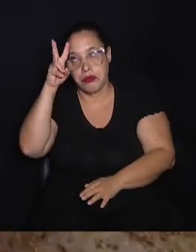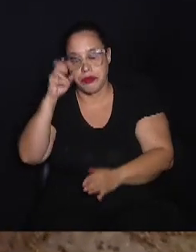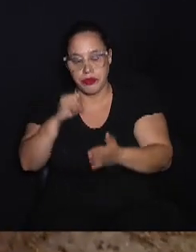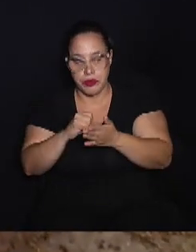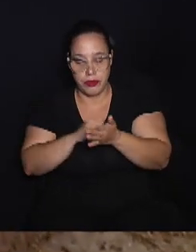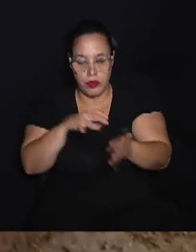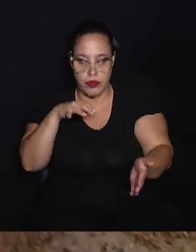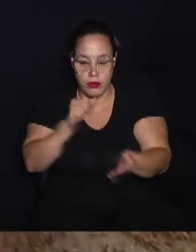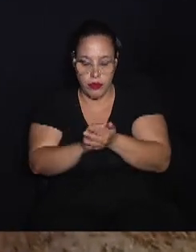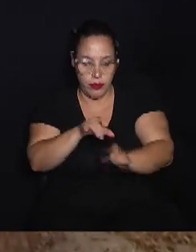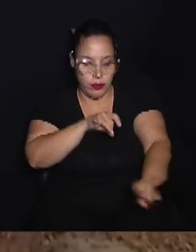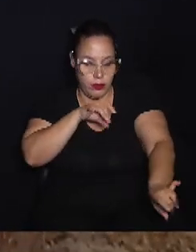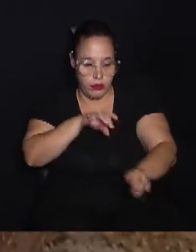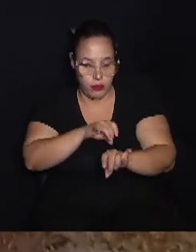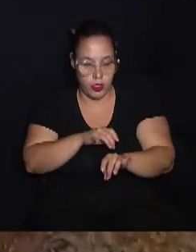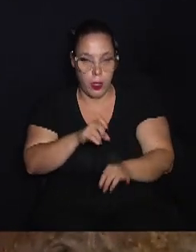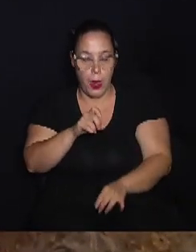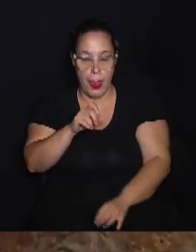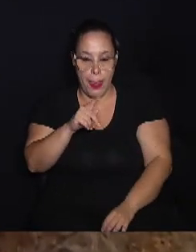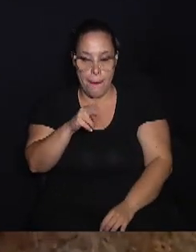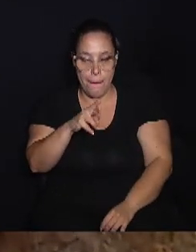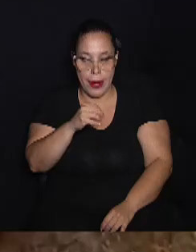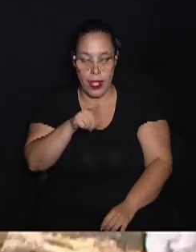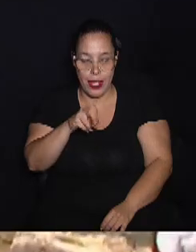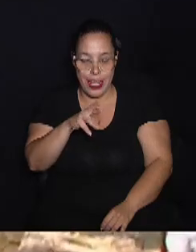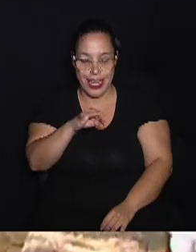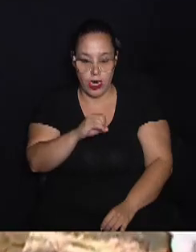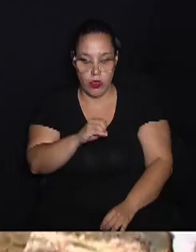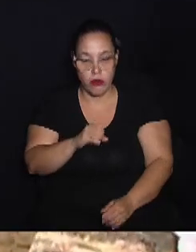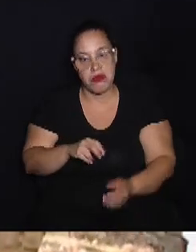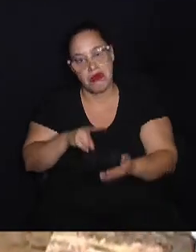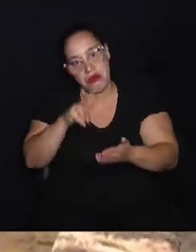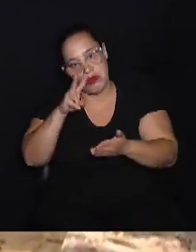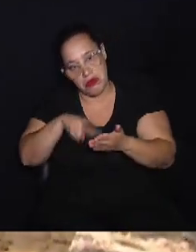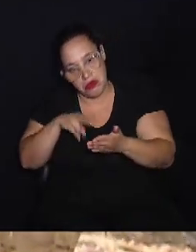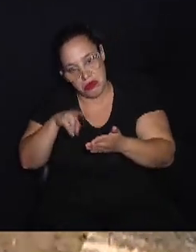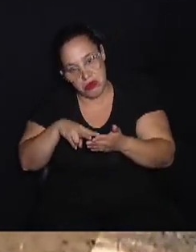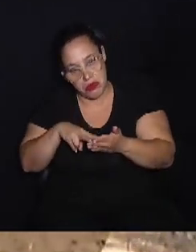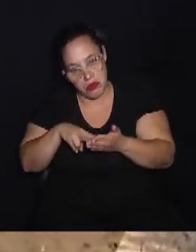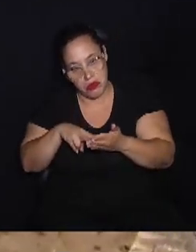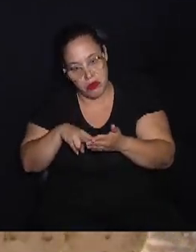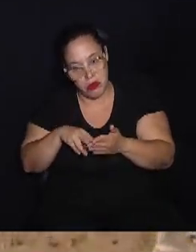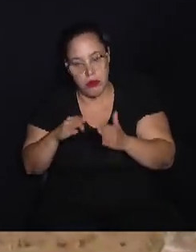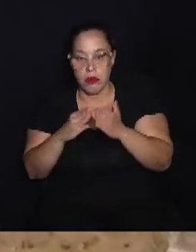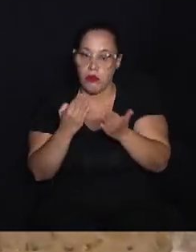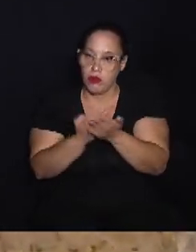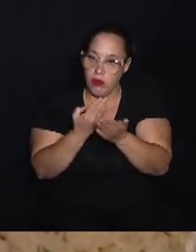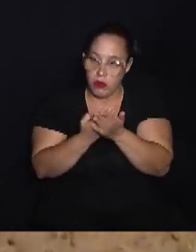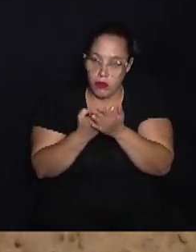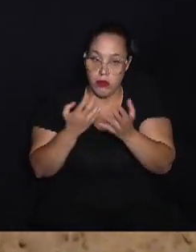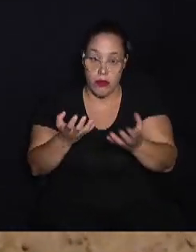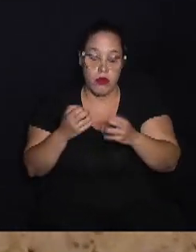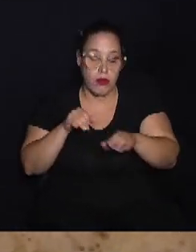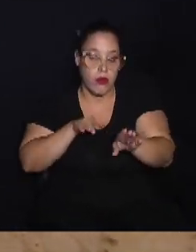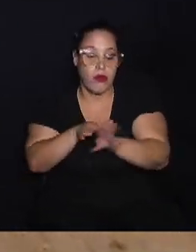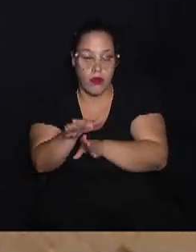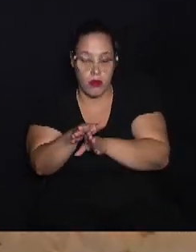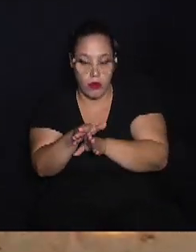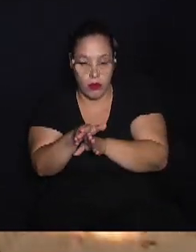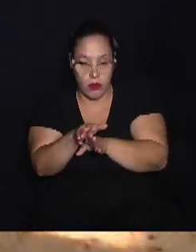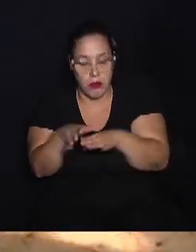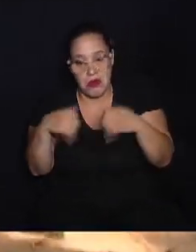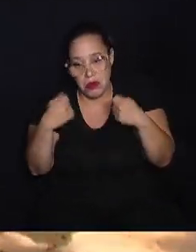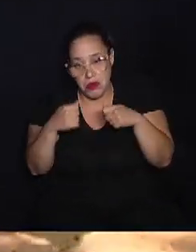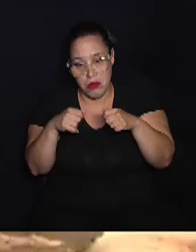é realizado na plataforma online ele é um pré-cadastro ele passa por uma análise da equipe da unidade Educacional que a família tá indicando se houver